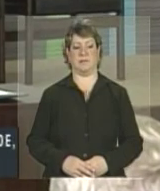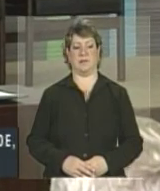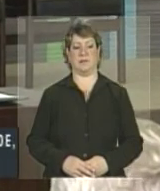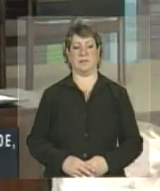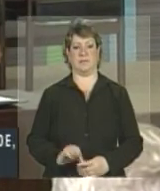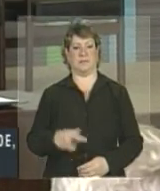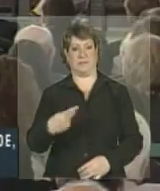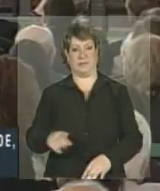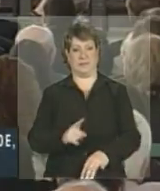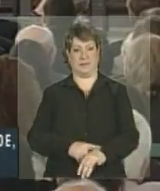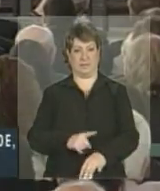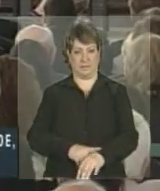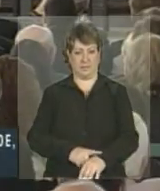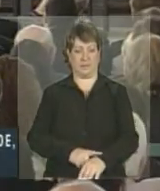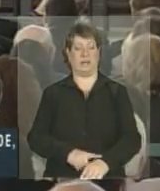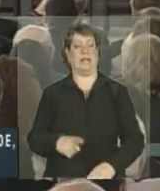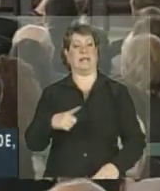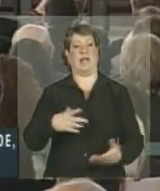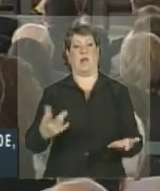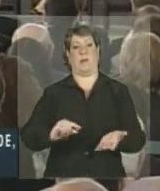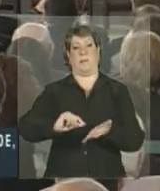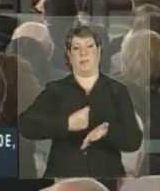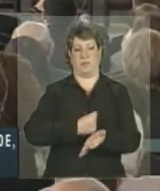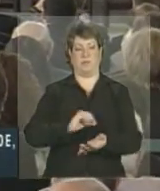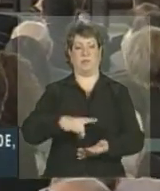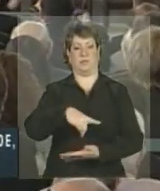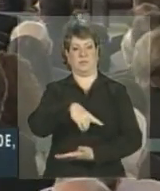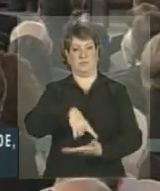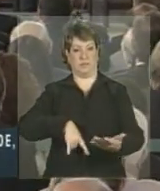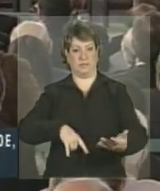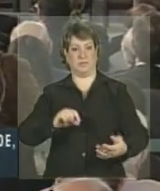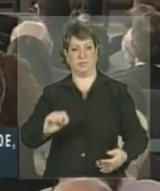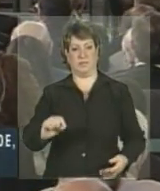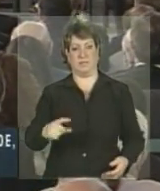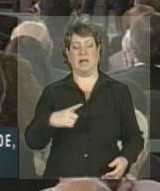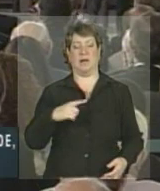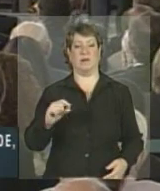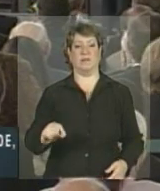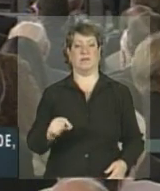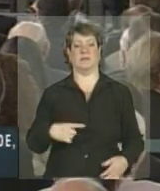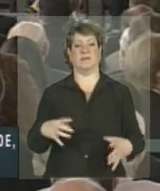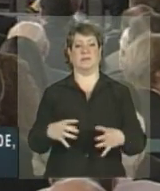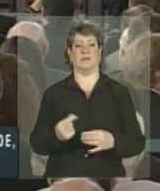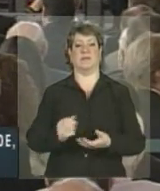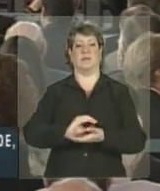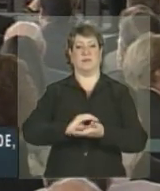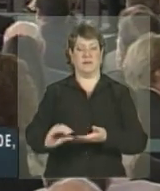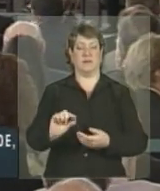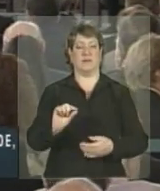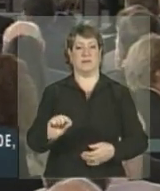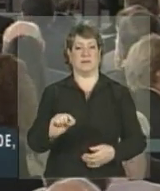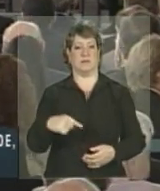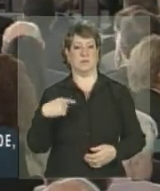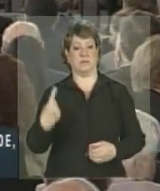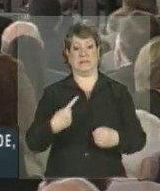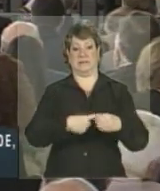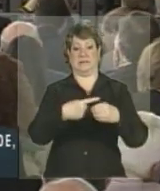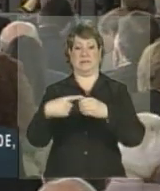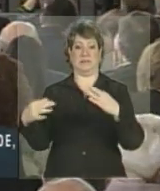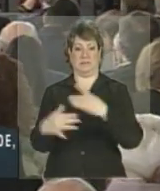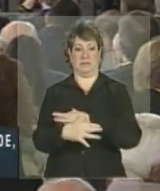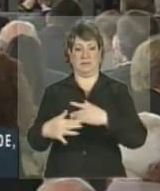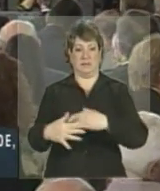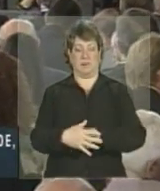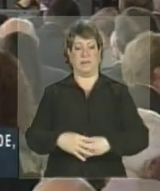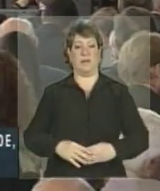Neste momento, estão sendo assinados os documentos que permitirão investimentos em grandes cidades Convidamos